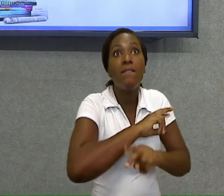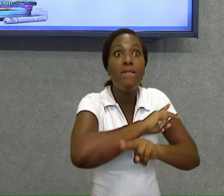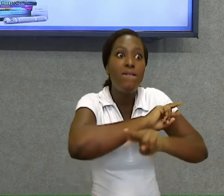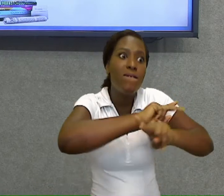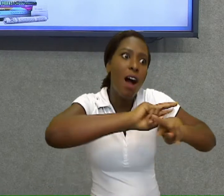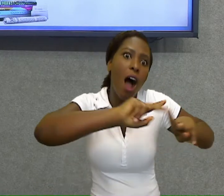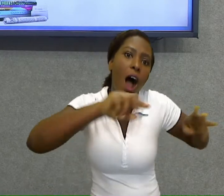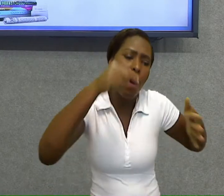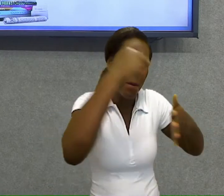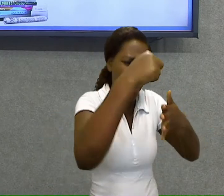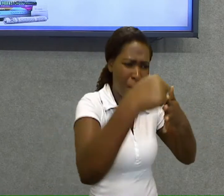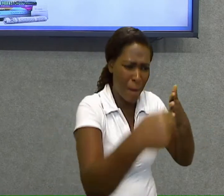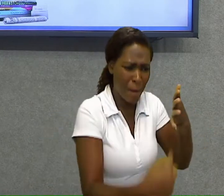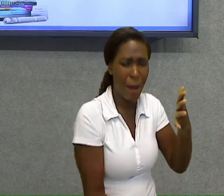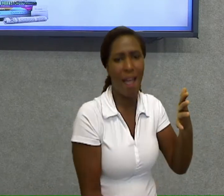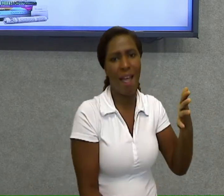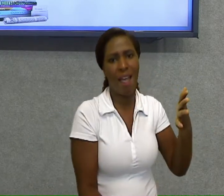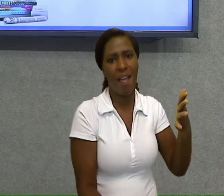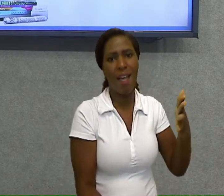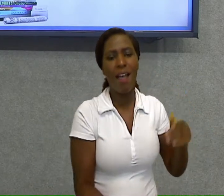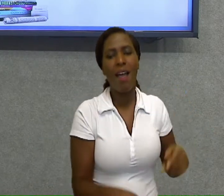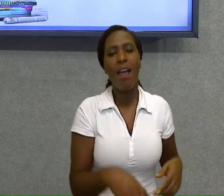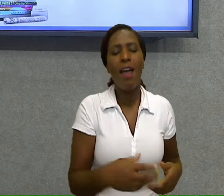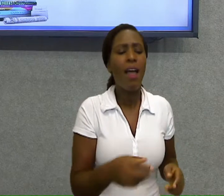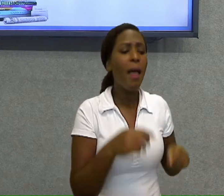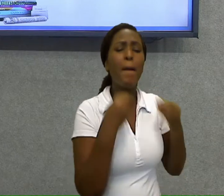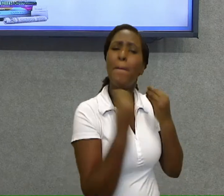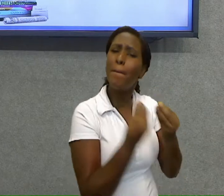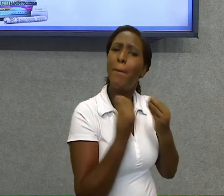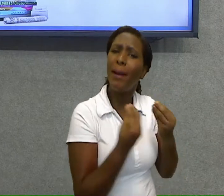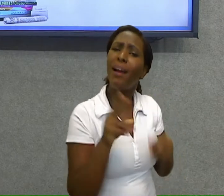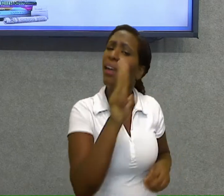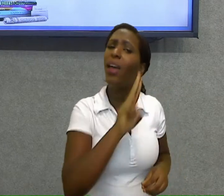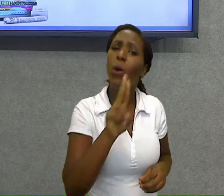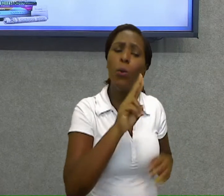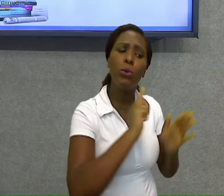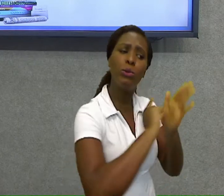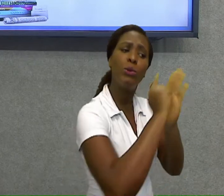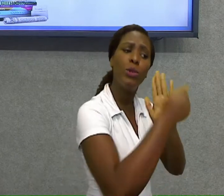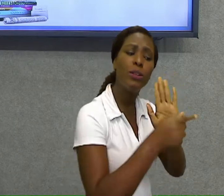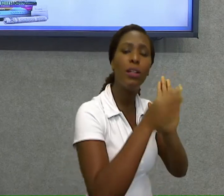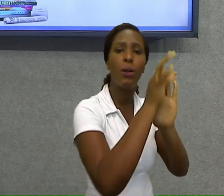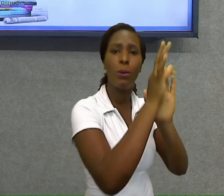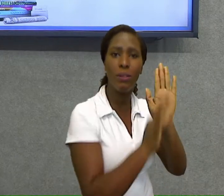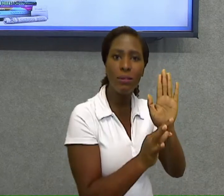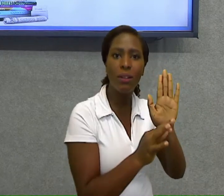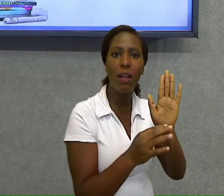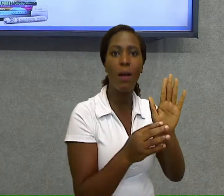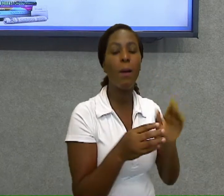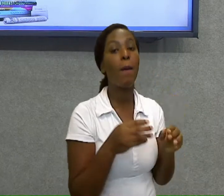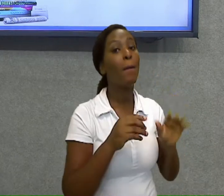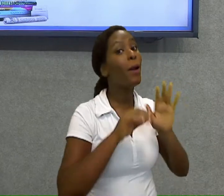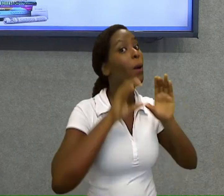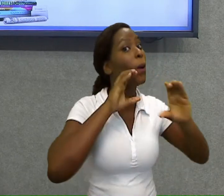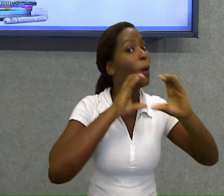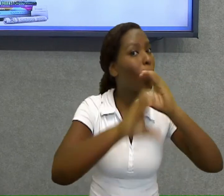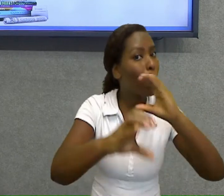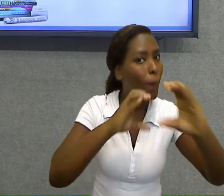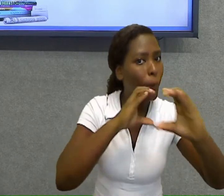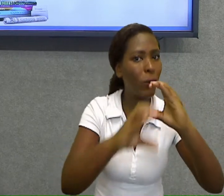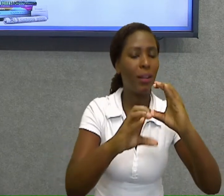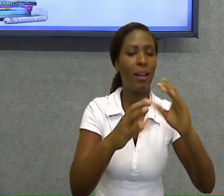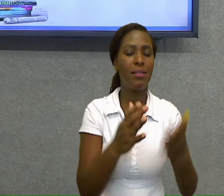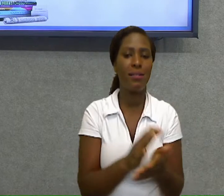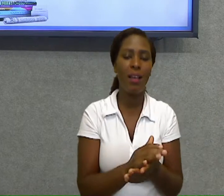definidos para comunicação. Os gêneros, eles podem sofrer modificações ao longo do tempo. Embora muitas